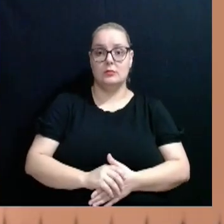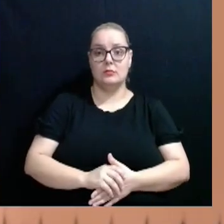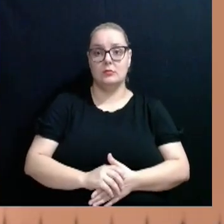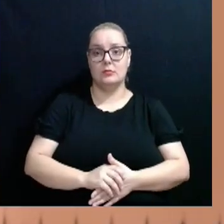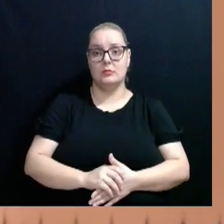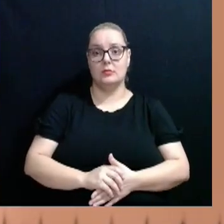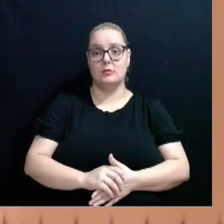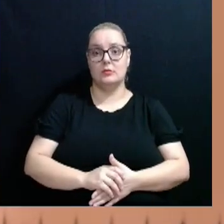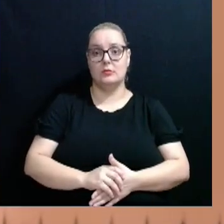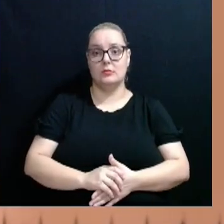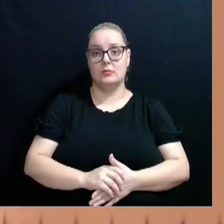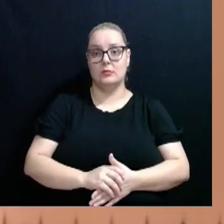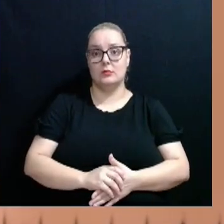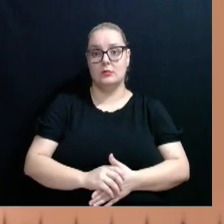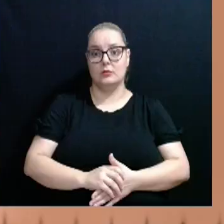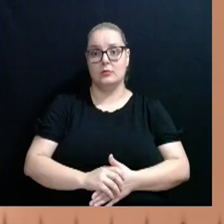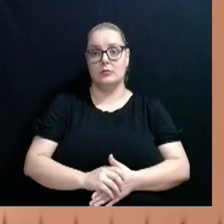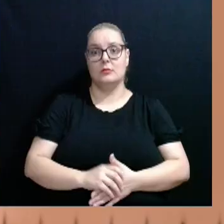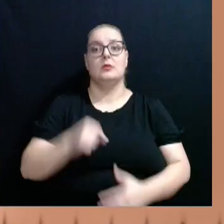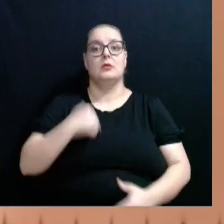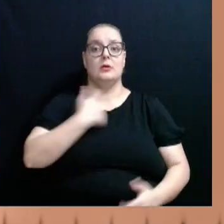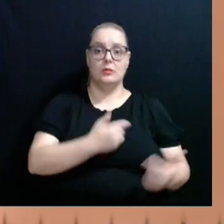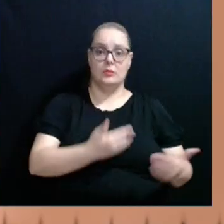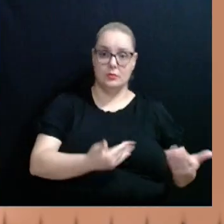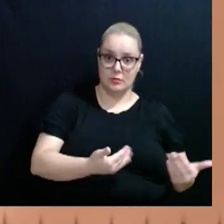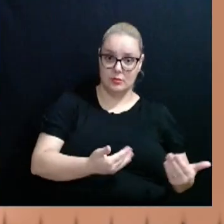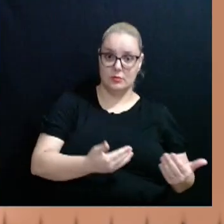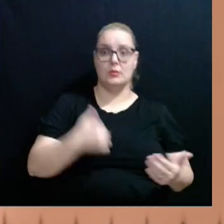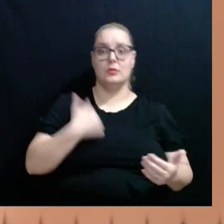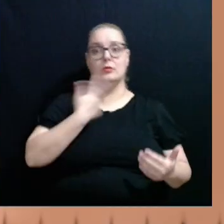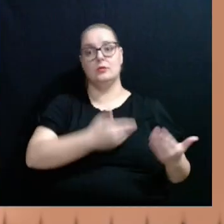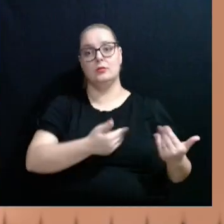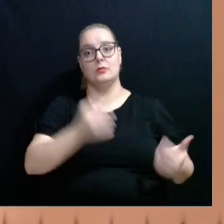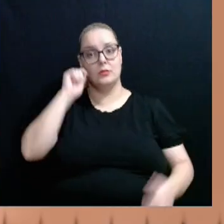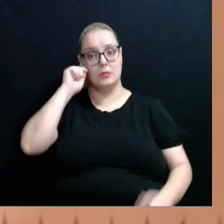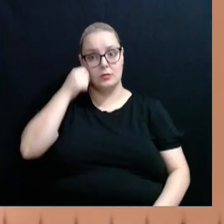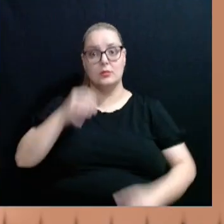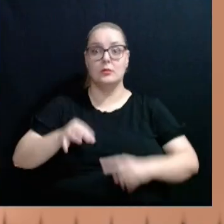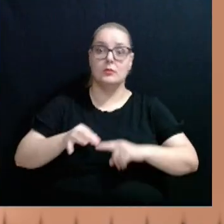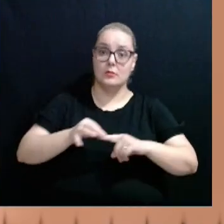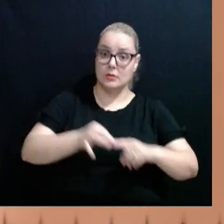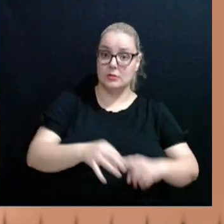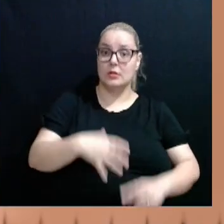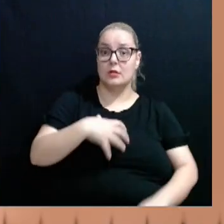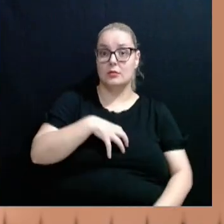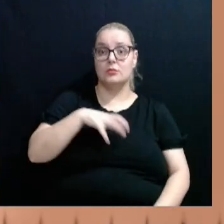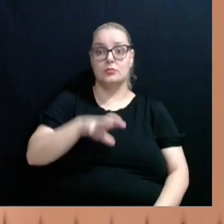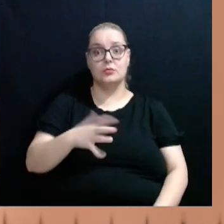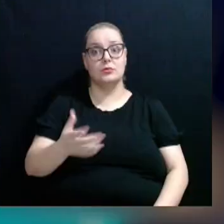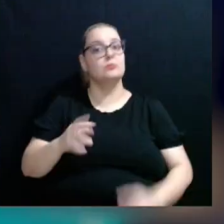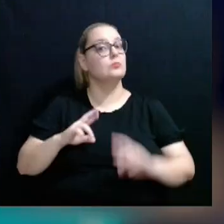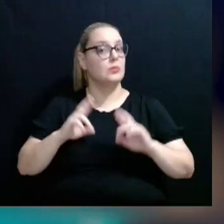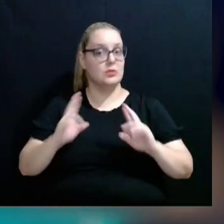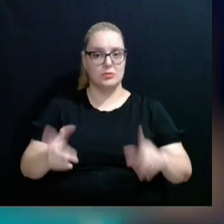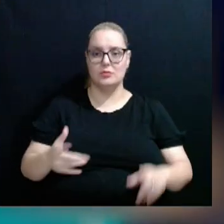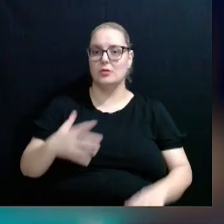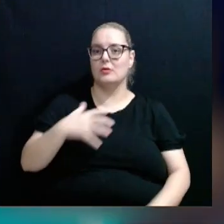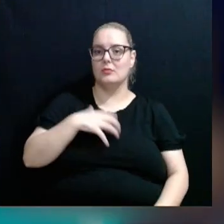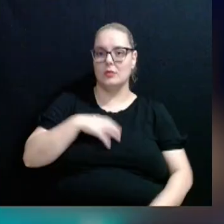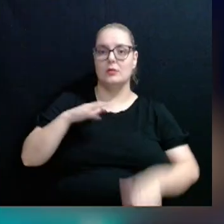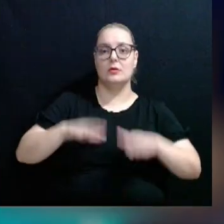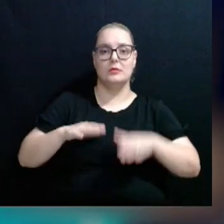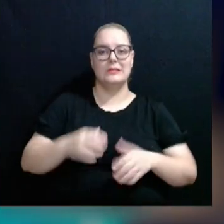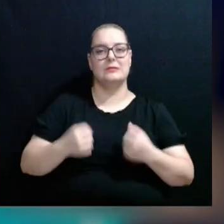sobre a nossa juventude negra, periférica, são condições muito adversas, são condições muitas vezes cruéis. O